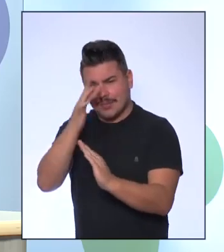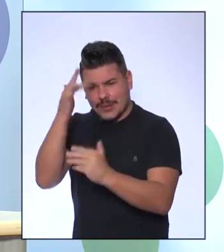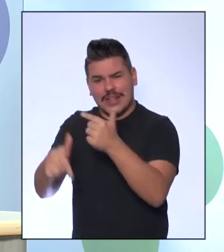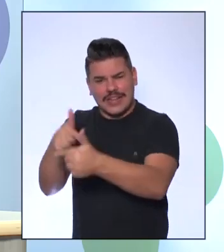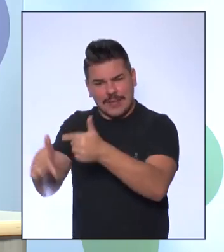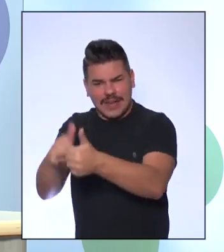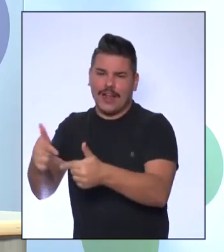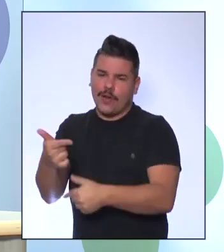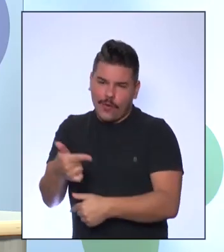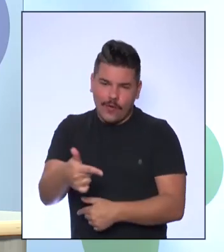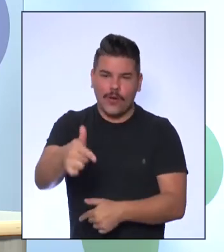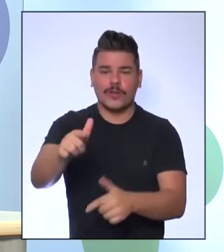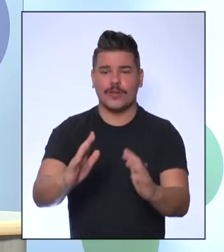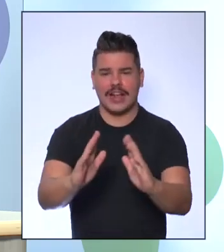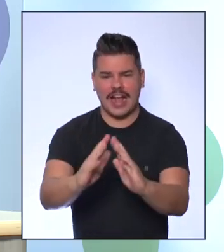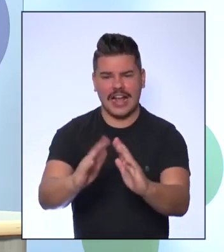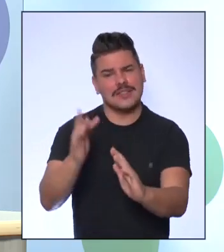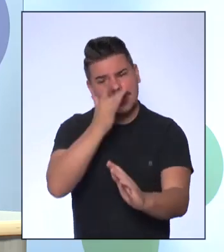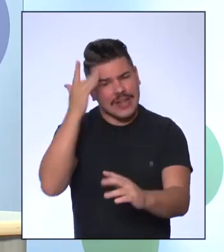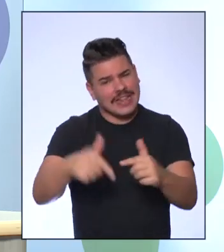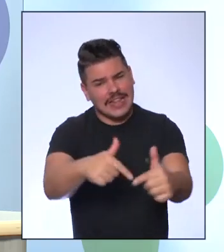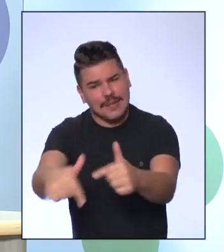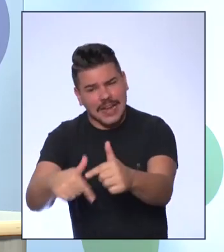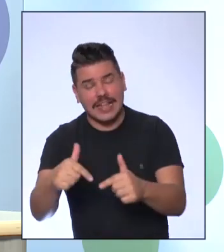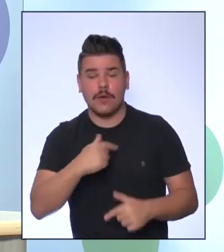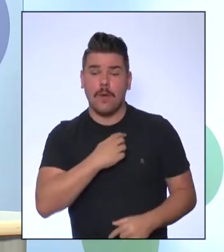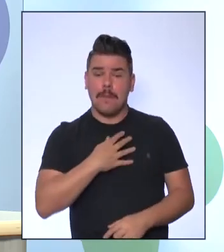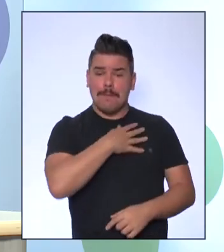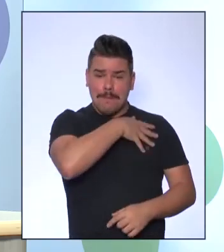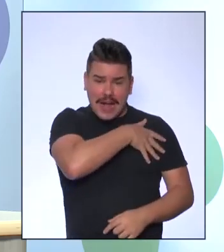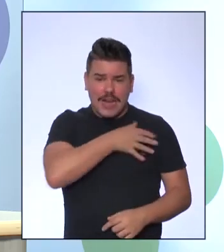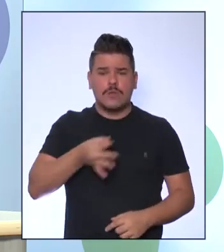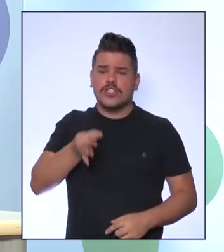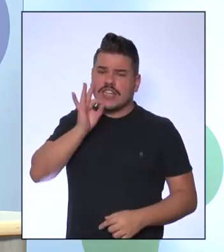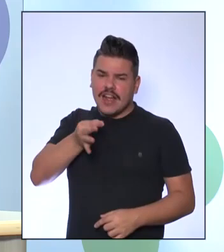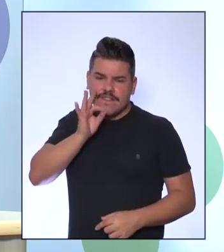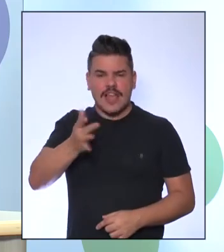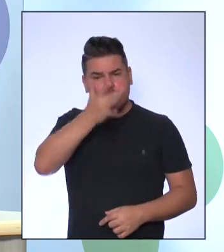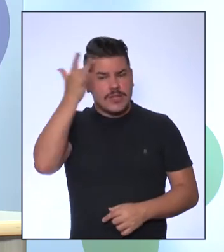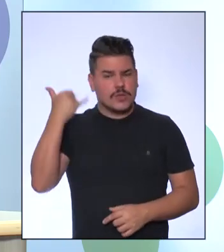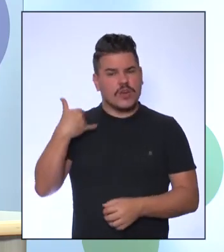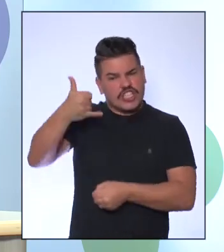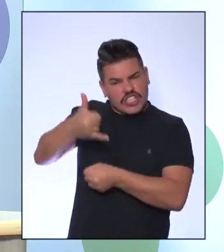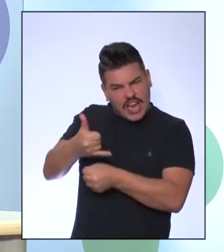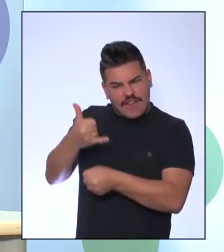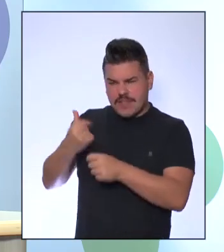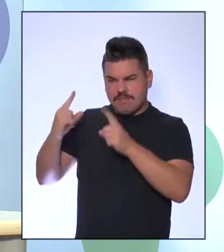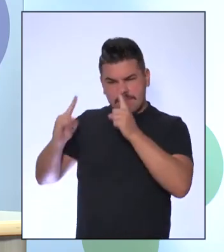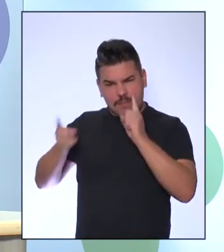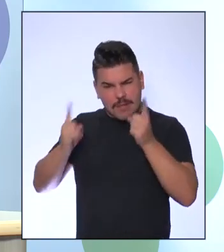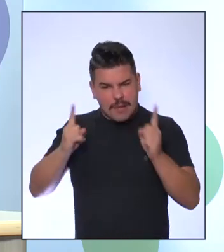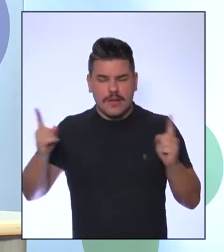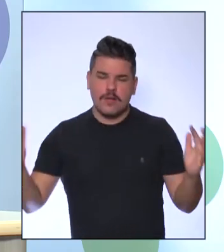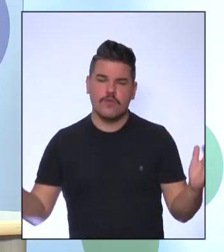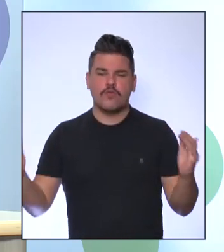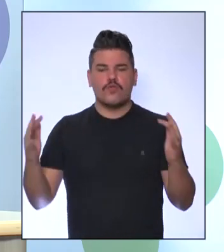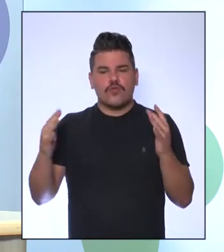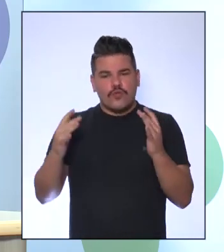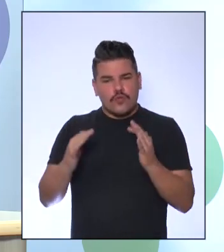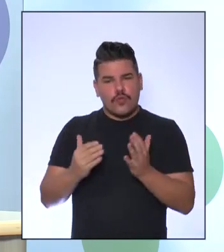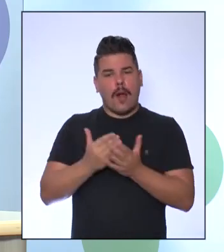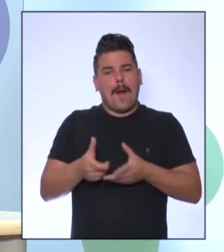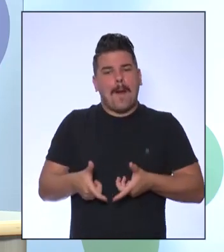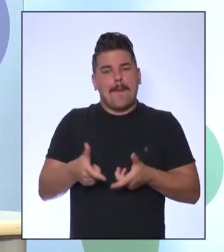os operários como os barões de café, os donos das grandes indústrias, eles precisam. Nesse princípio